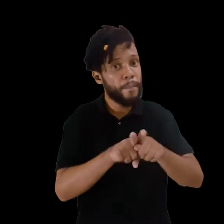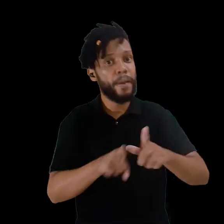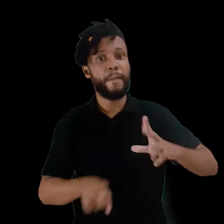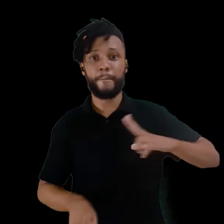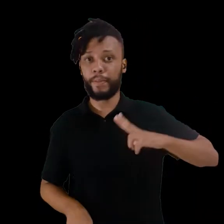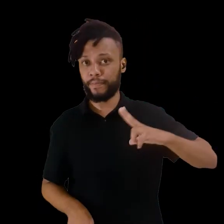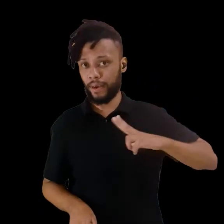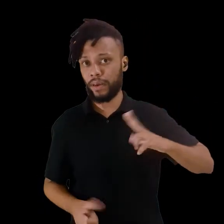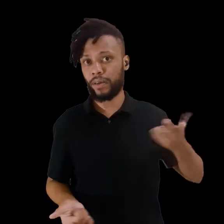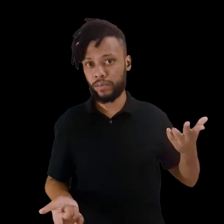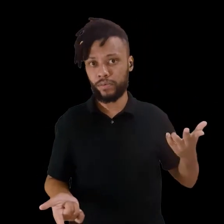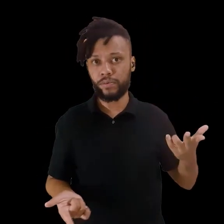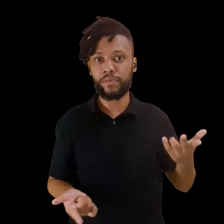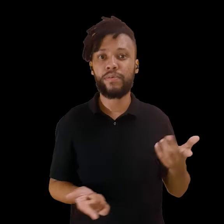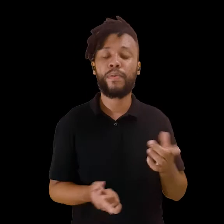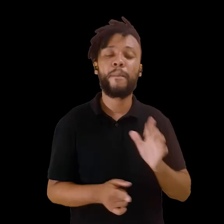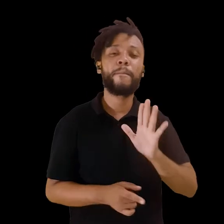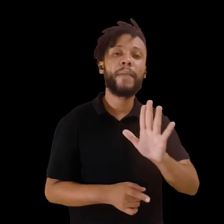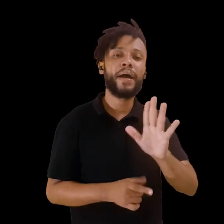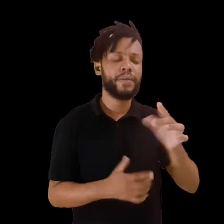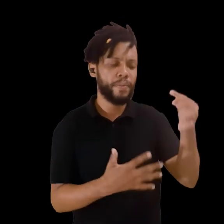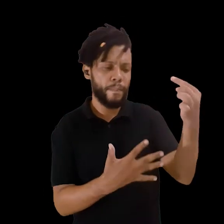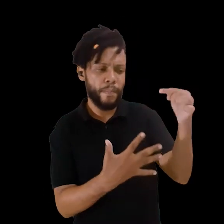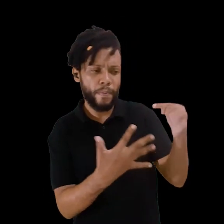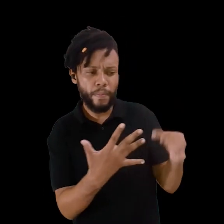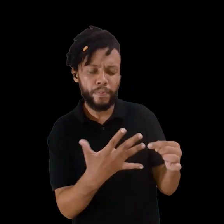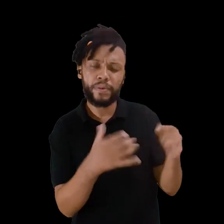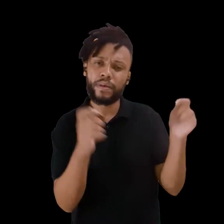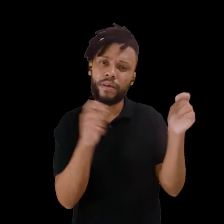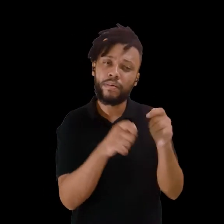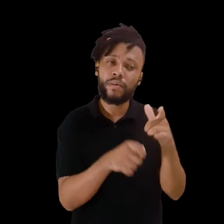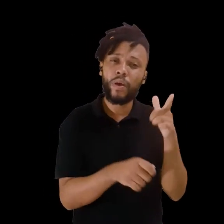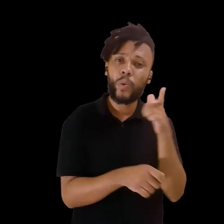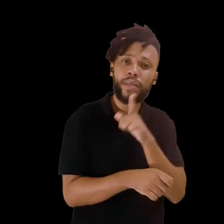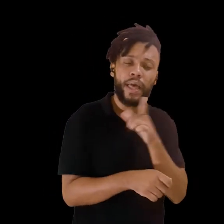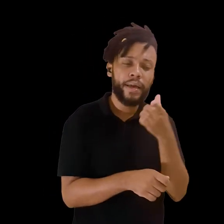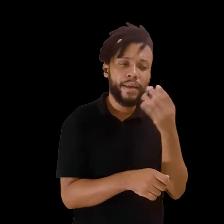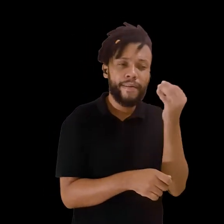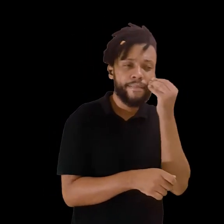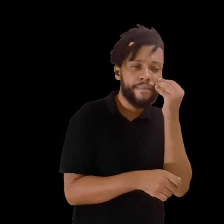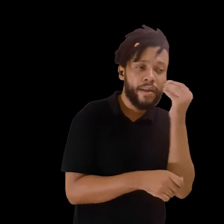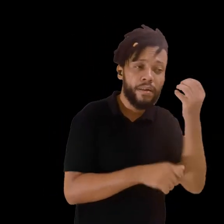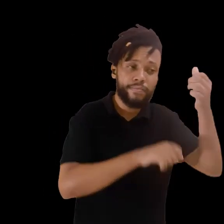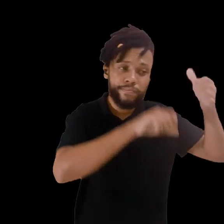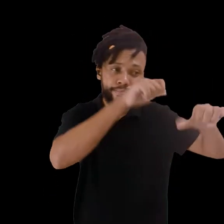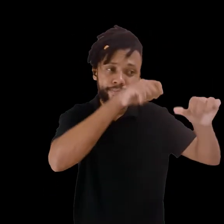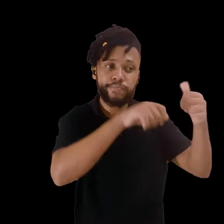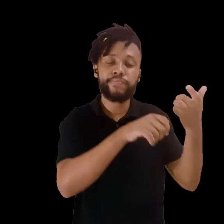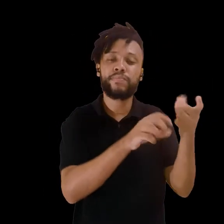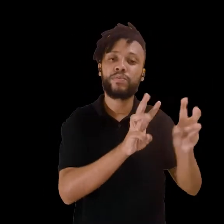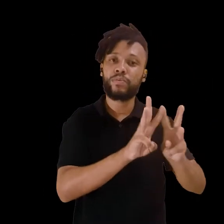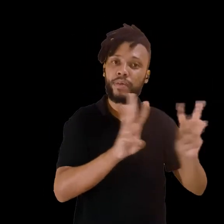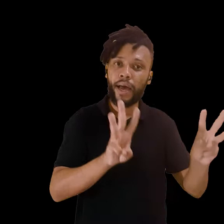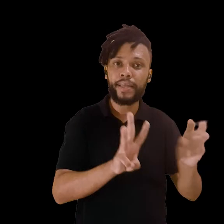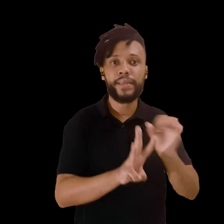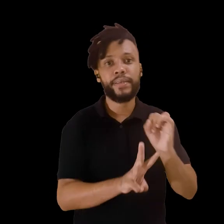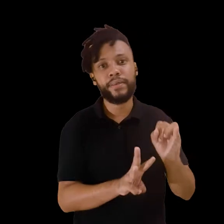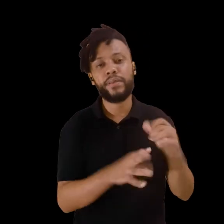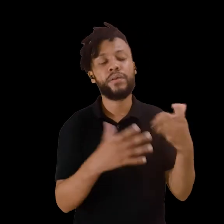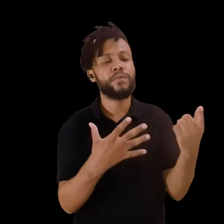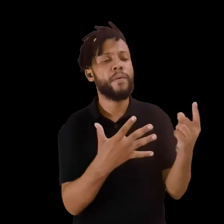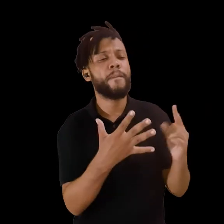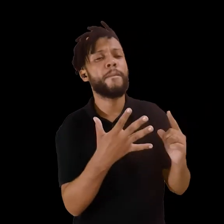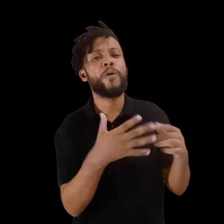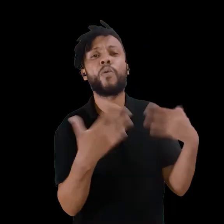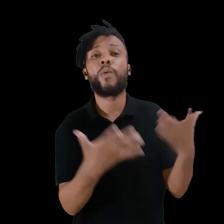até privados, mas isso tudo você consegue verificar no próprio site, se você tem necessidade,